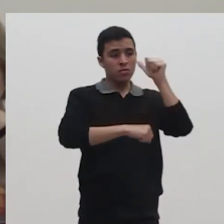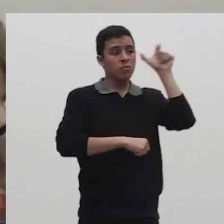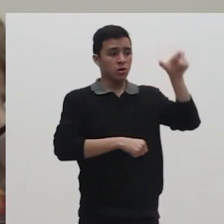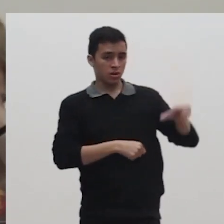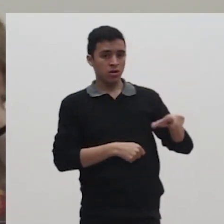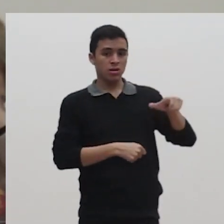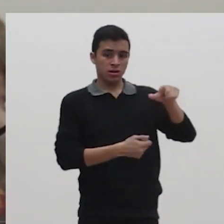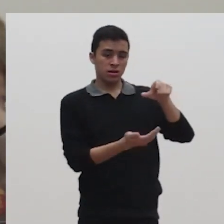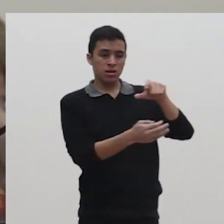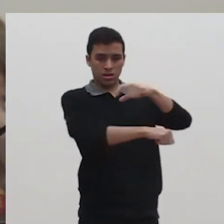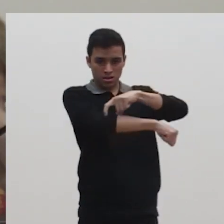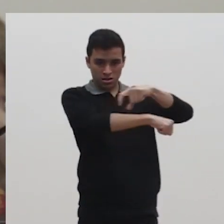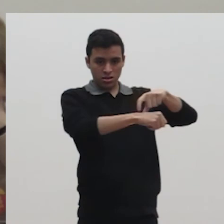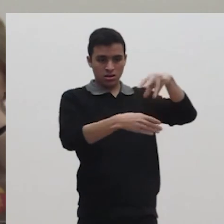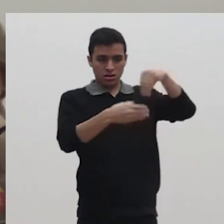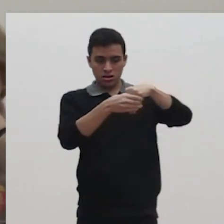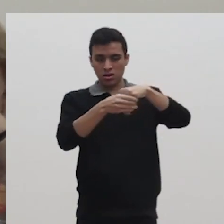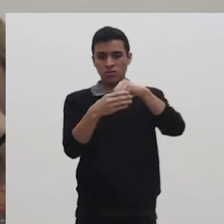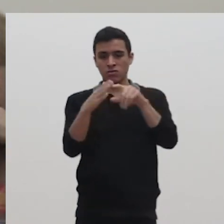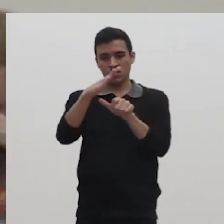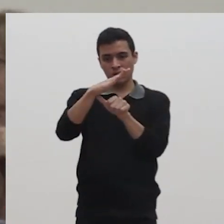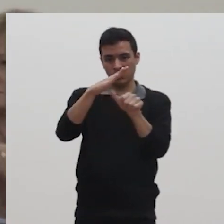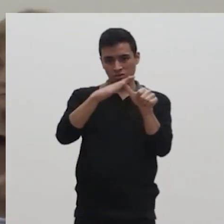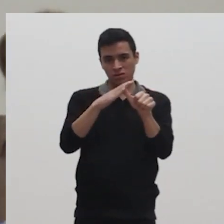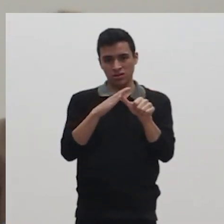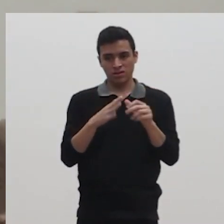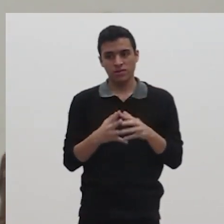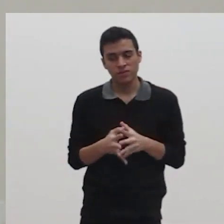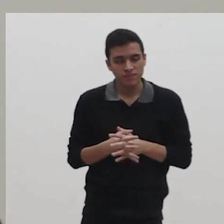é Agrárias na reitoria.